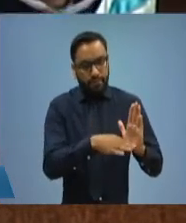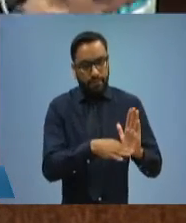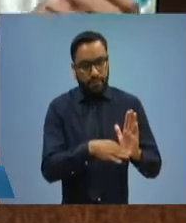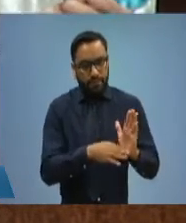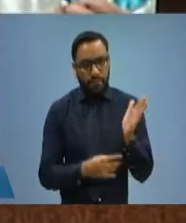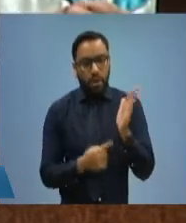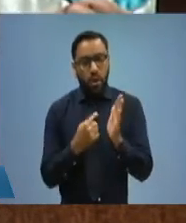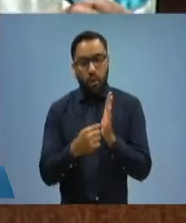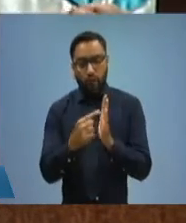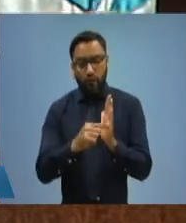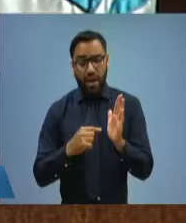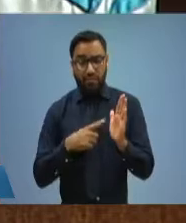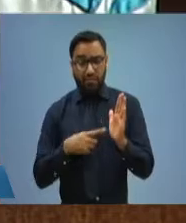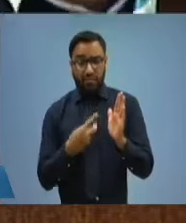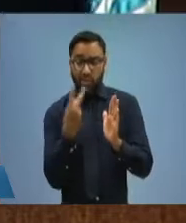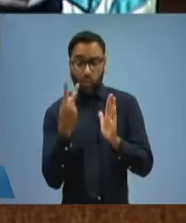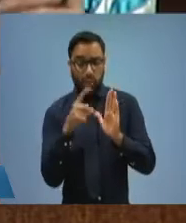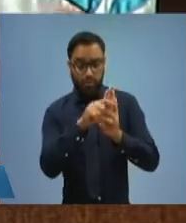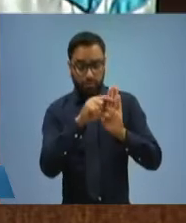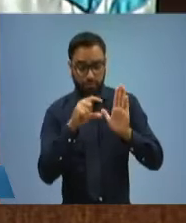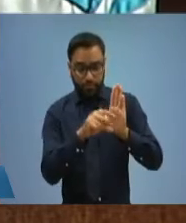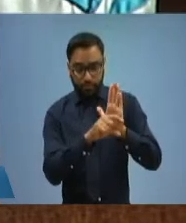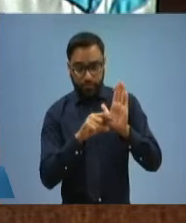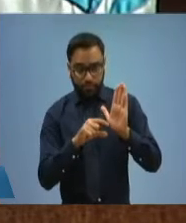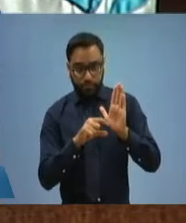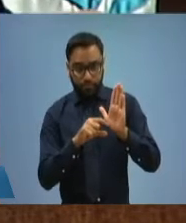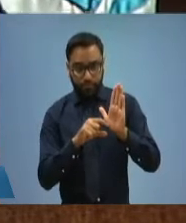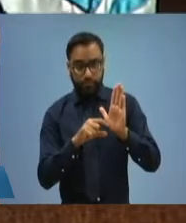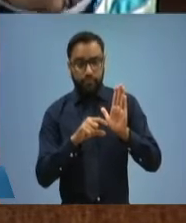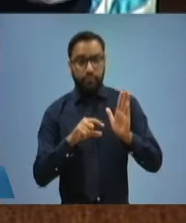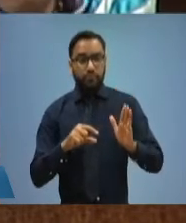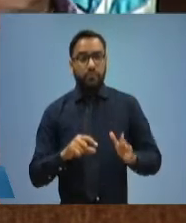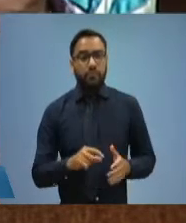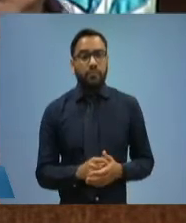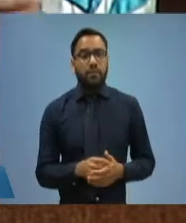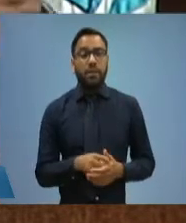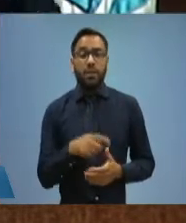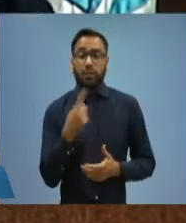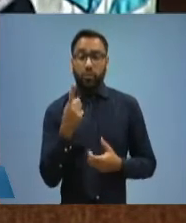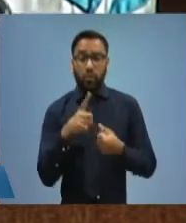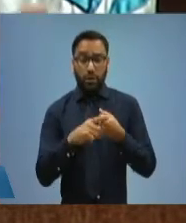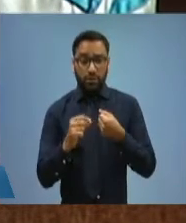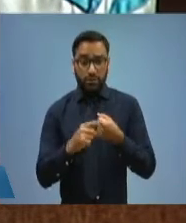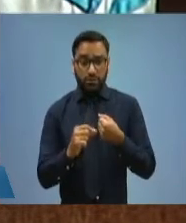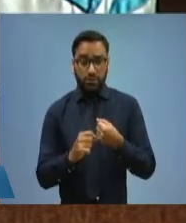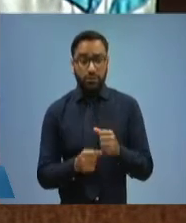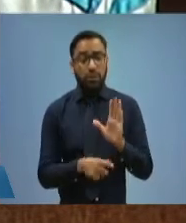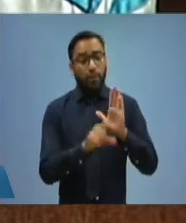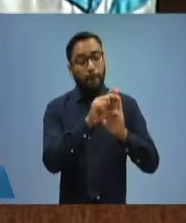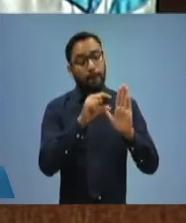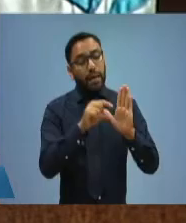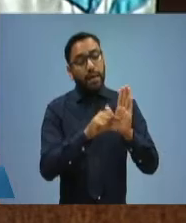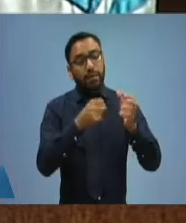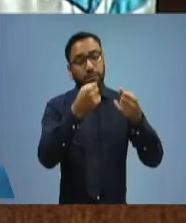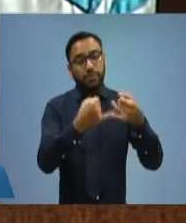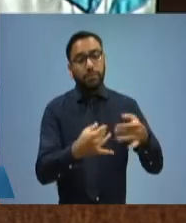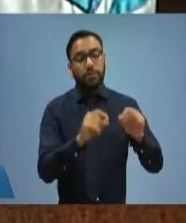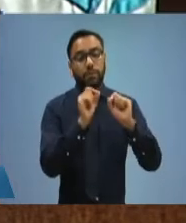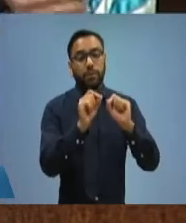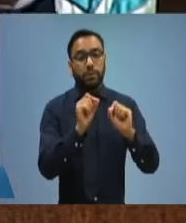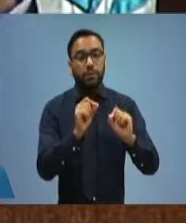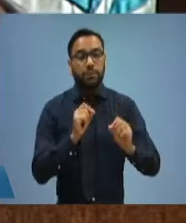parágrafos e um artigo, que eram parágrafos que justamente falavam e falam, né, sobre a